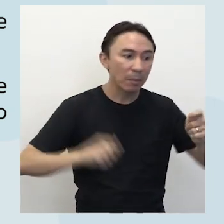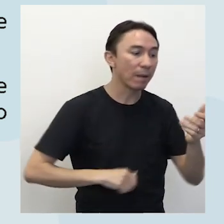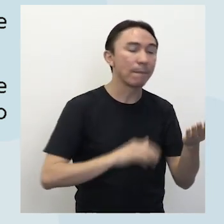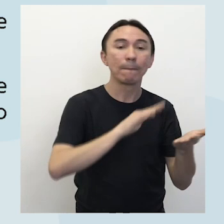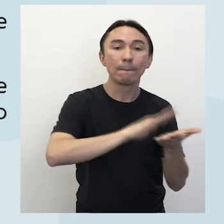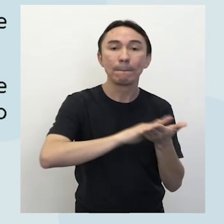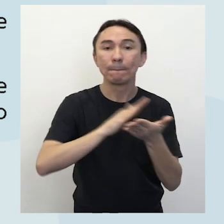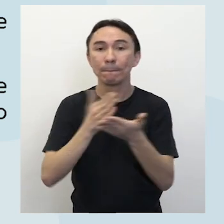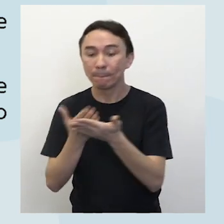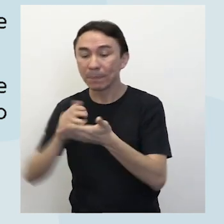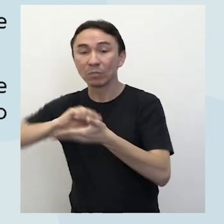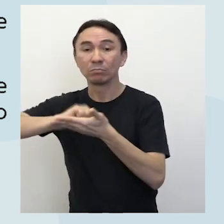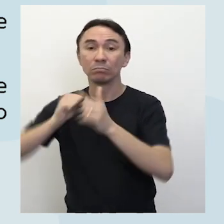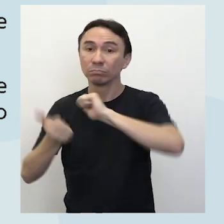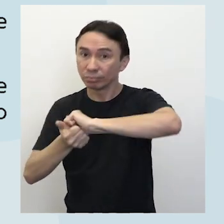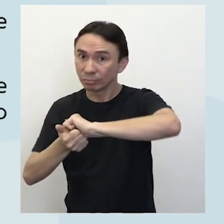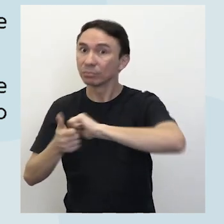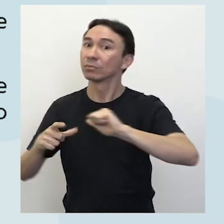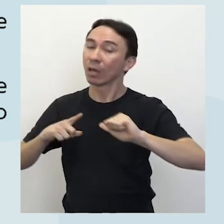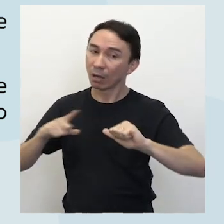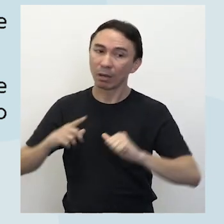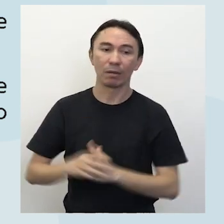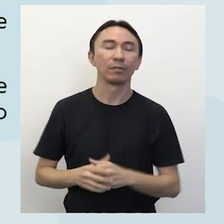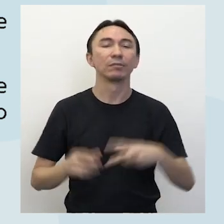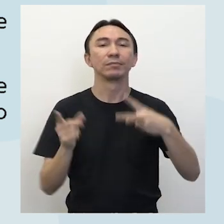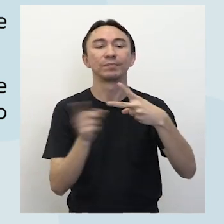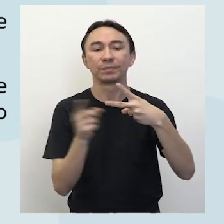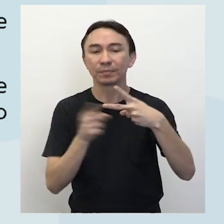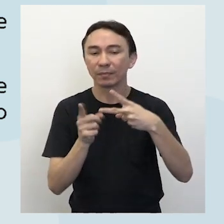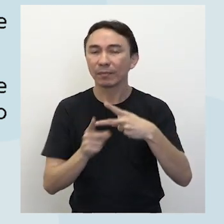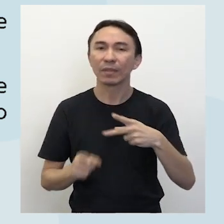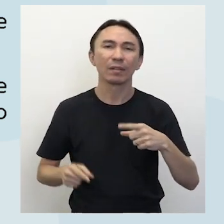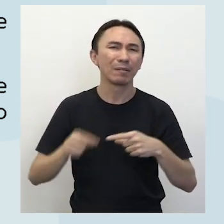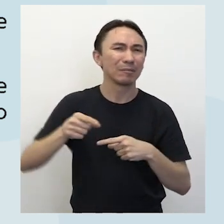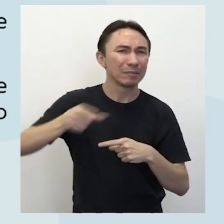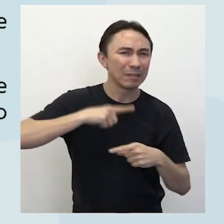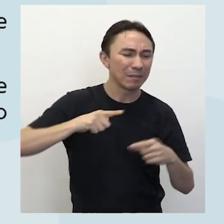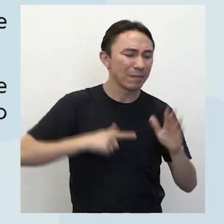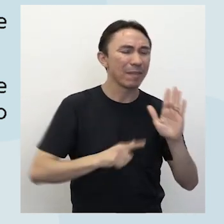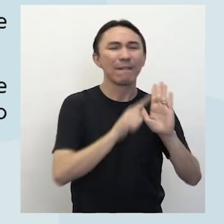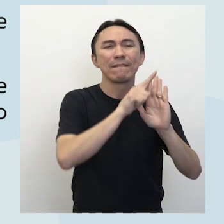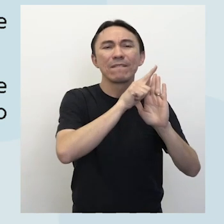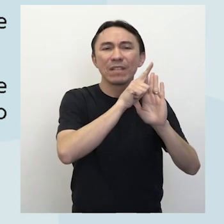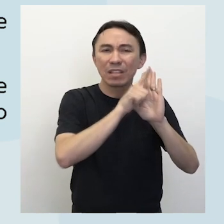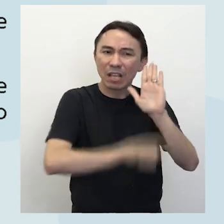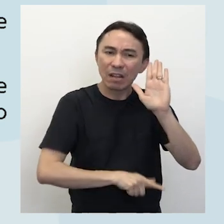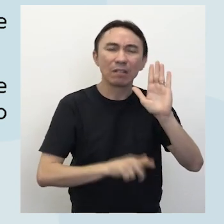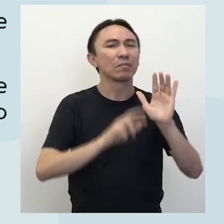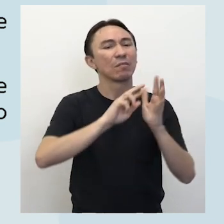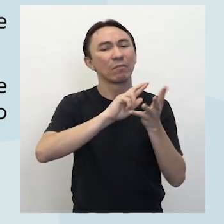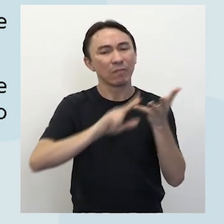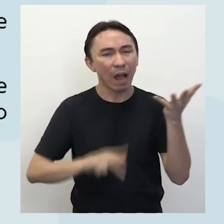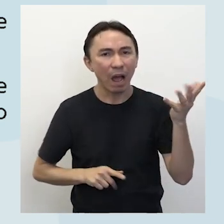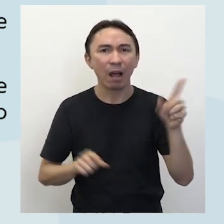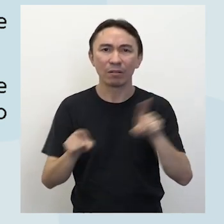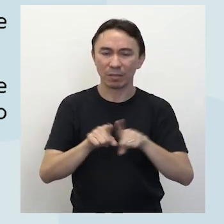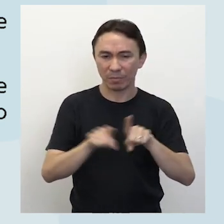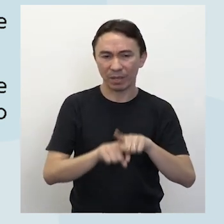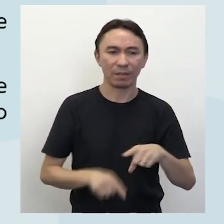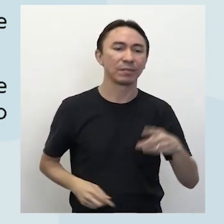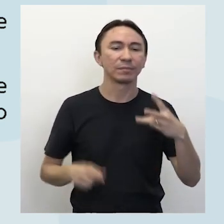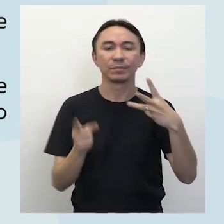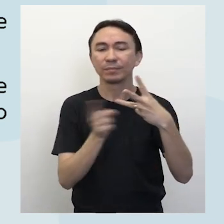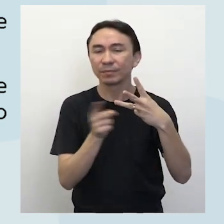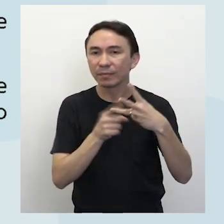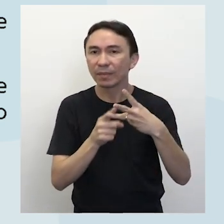fãs. Sim, vocês podem. Aprendemos também sobre vários gêneros e suportes que trazem versões de outras obras. E também vimos que